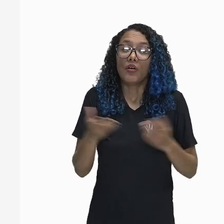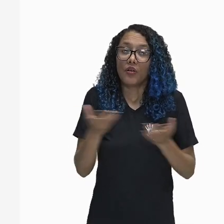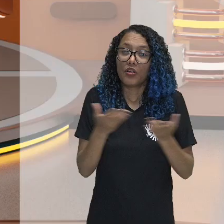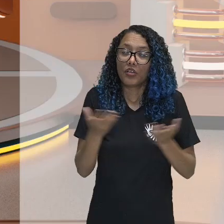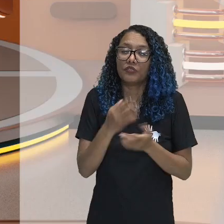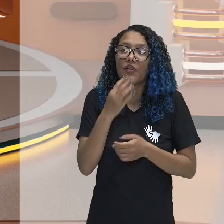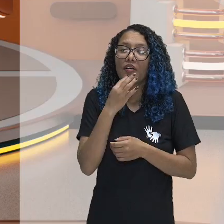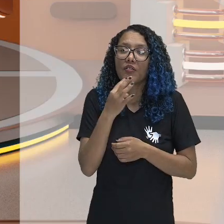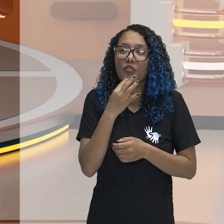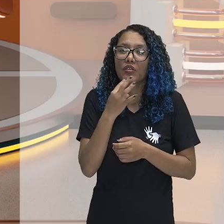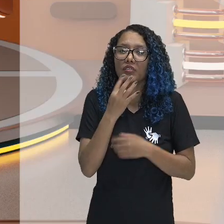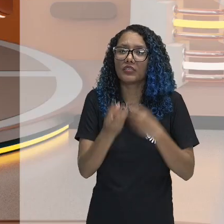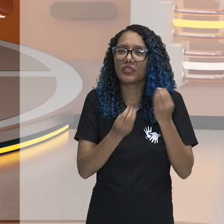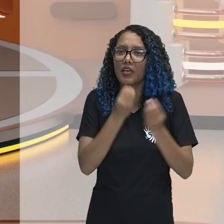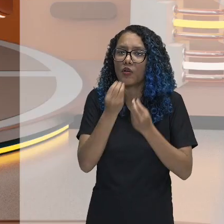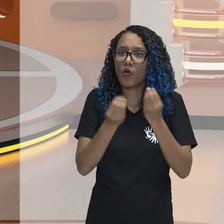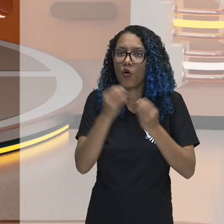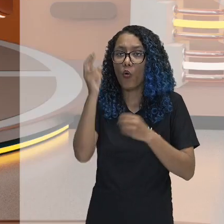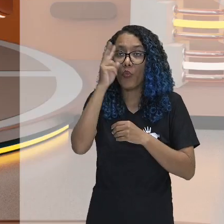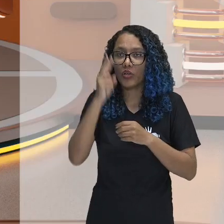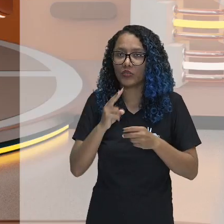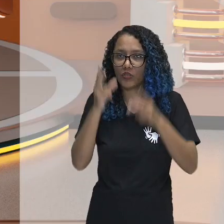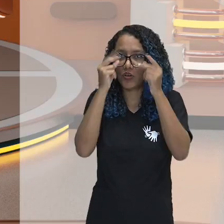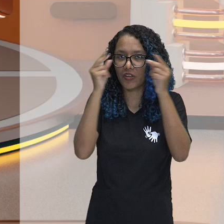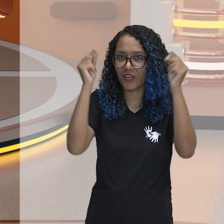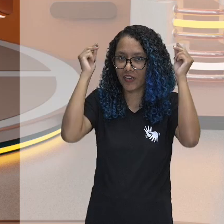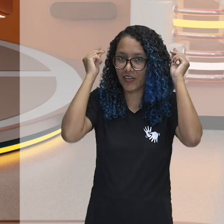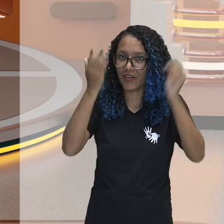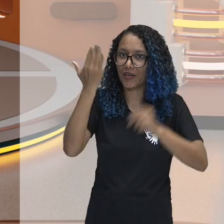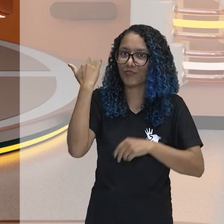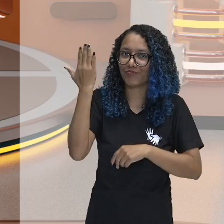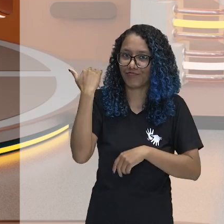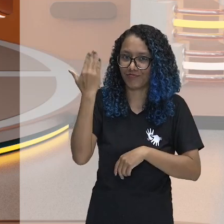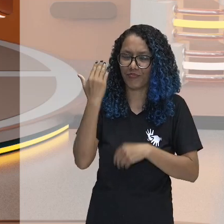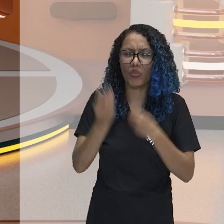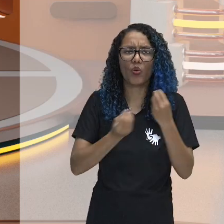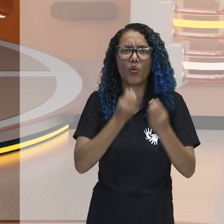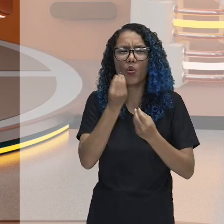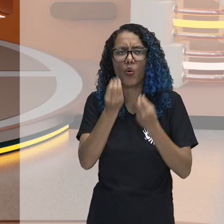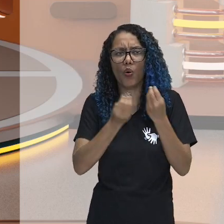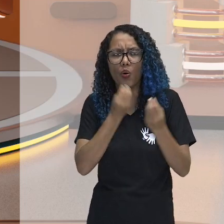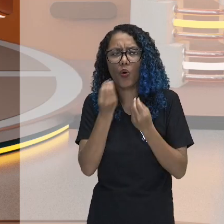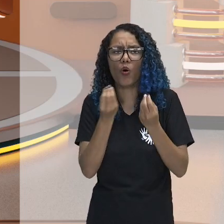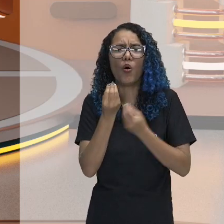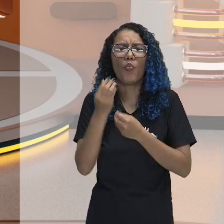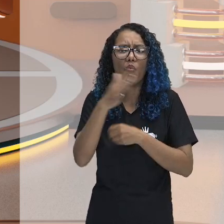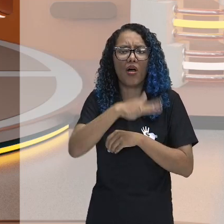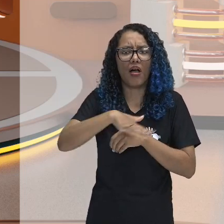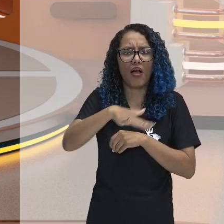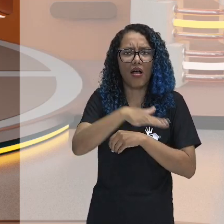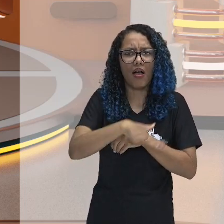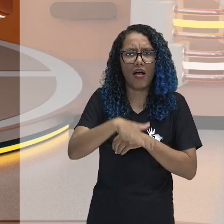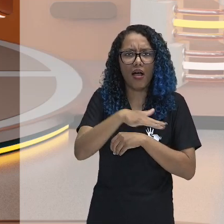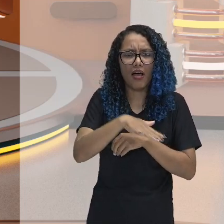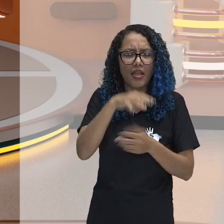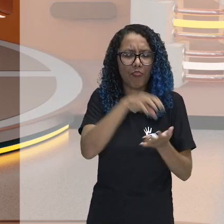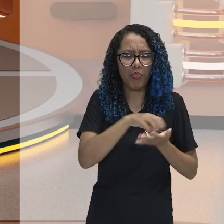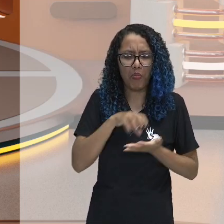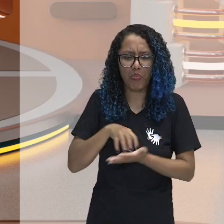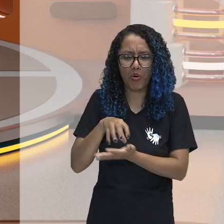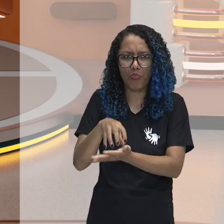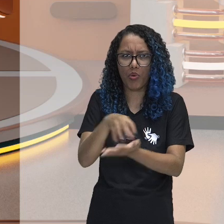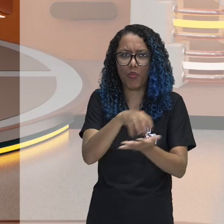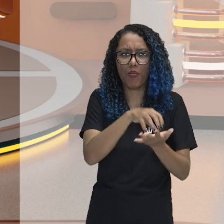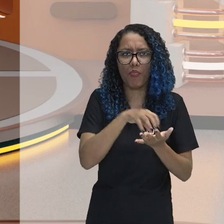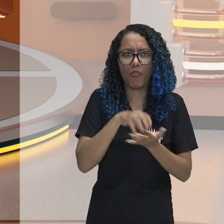um pouquinho sobre a história grega, Grécia Antiga, como aquela região de tribos